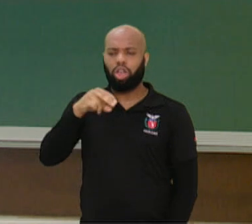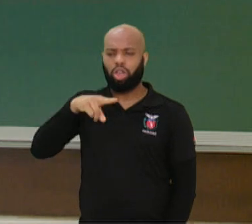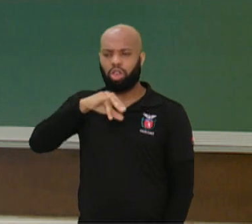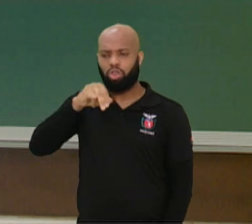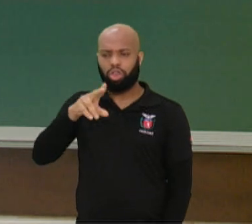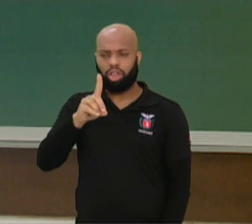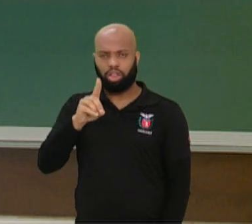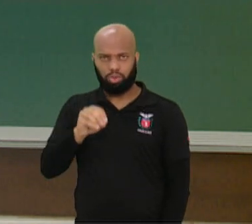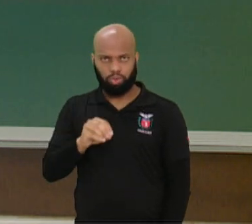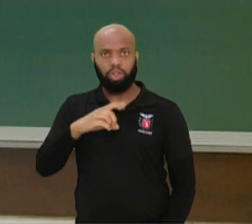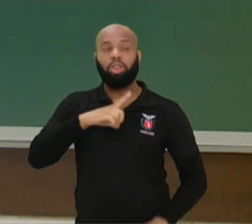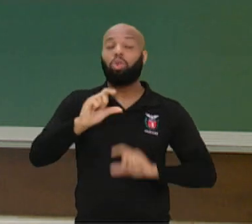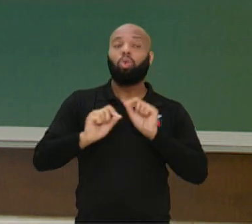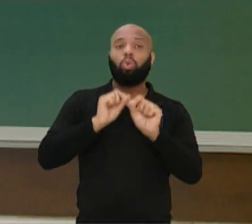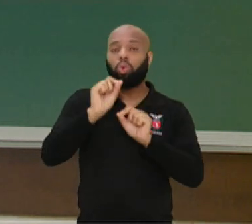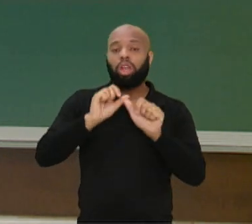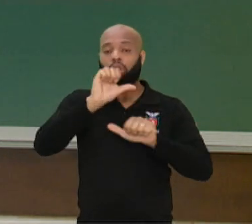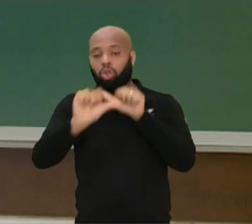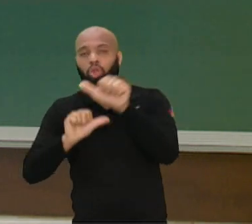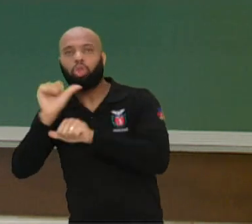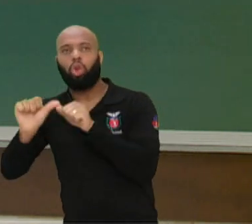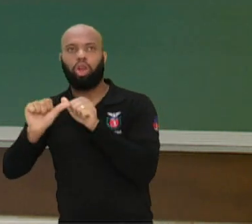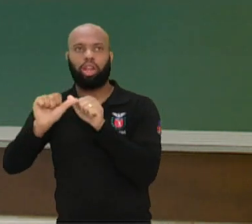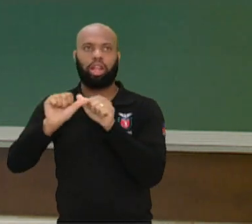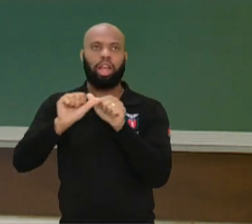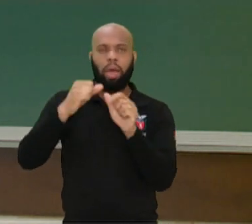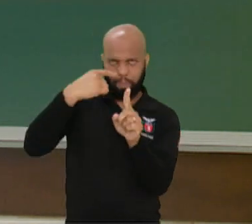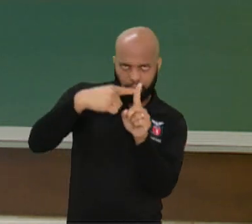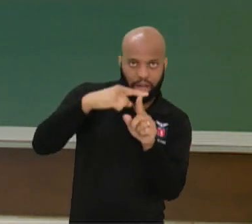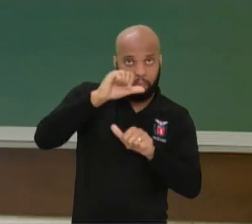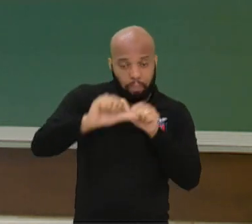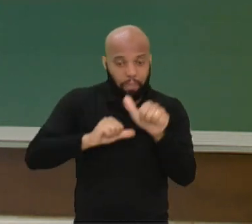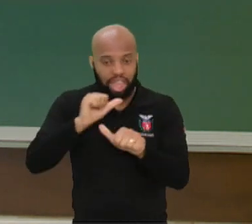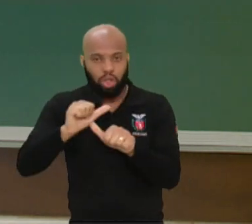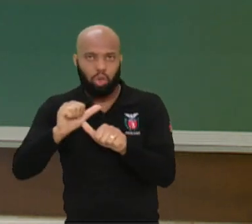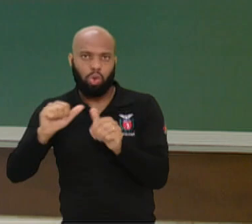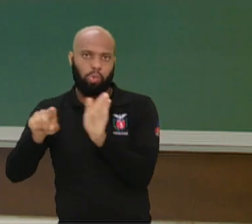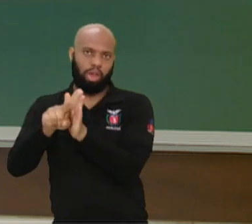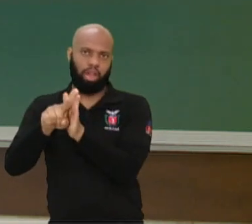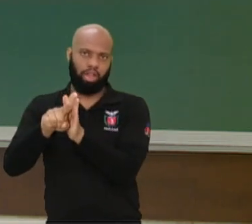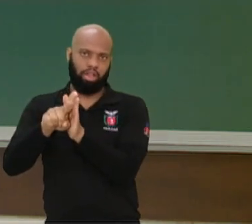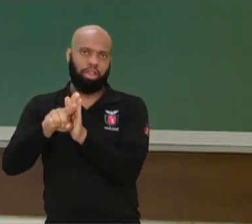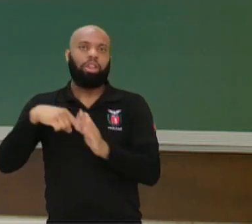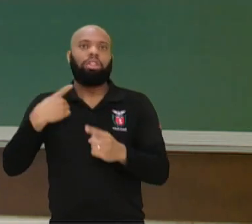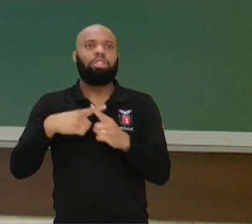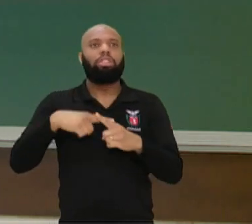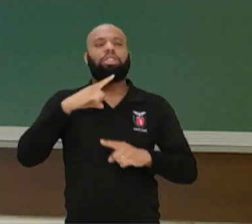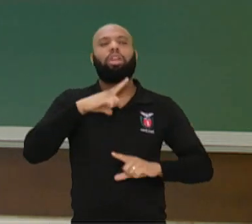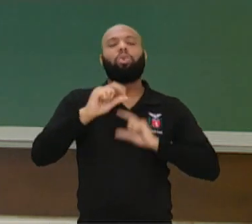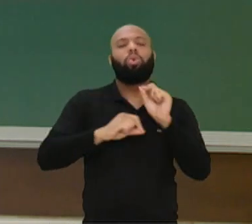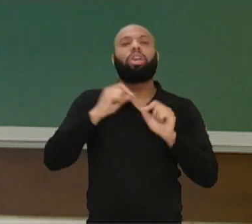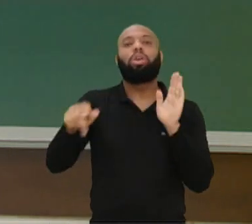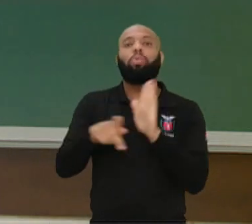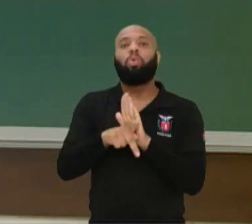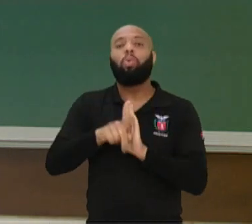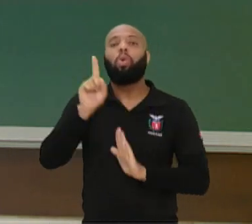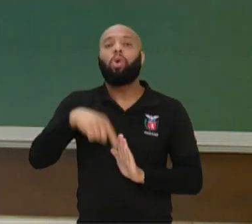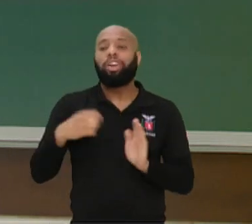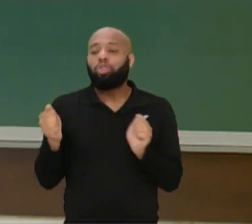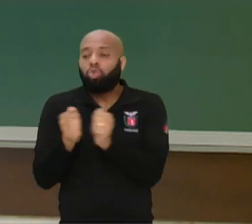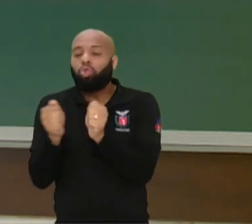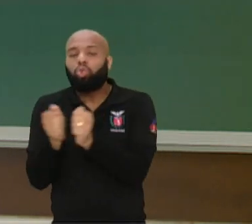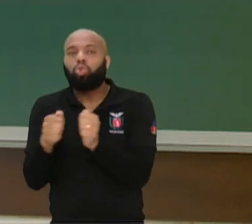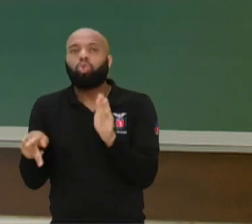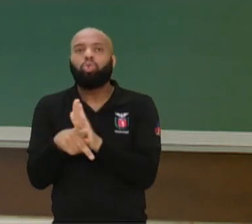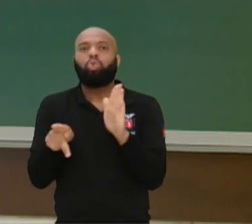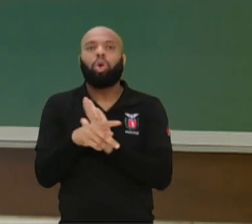que eu troque o sinal para o sinal oposto da parte imaginária desse número